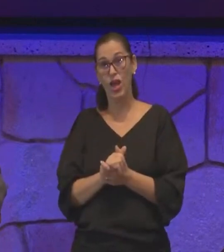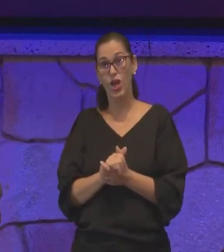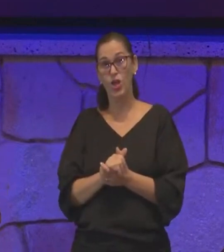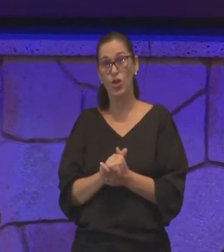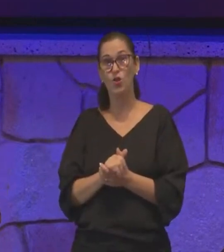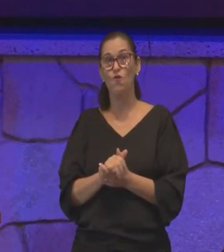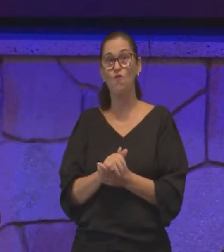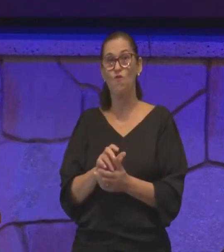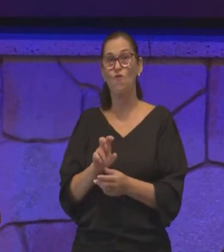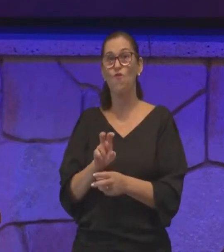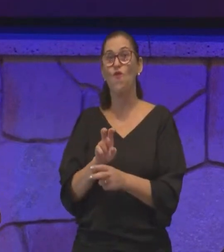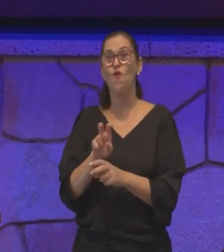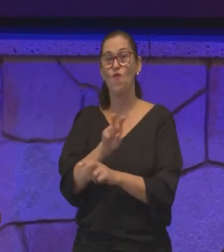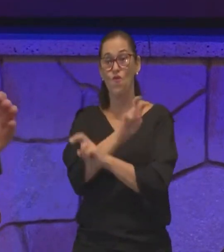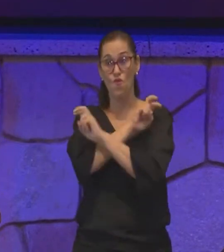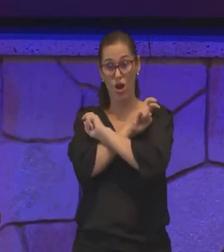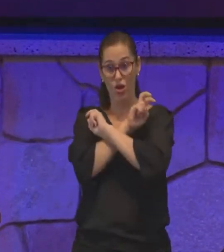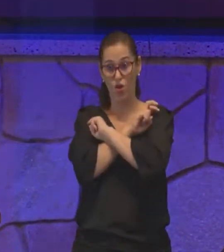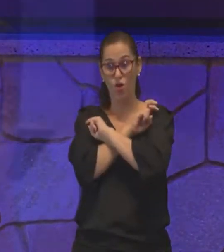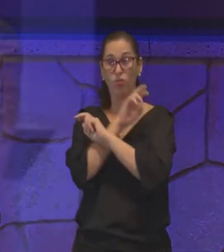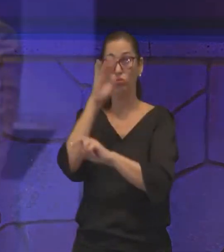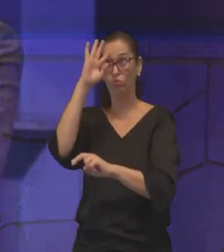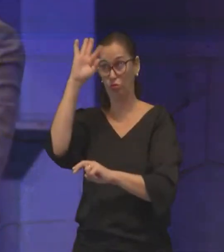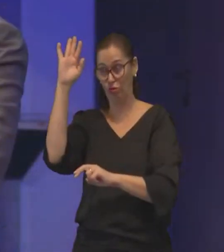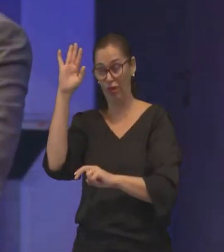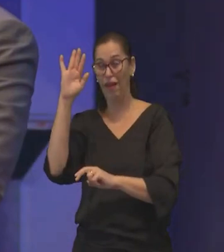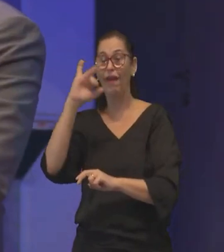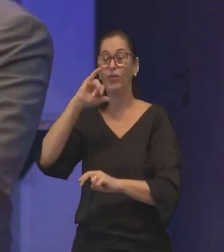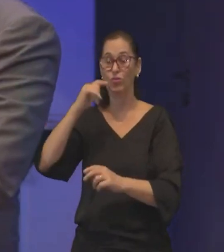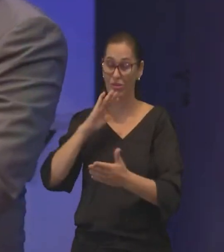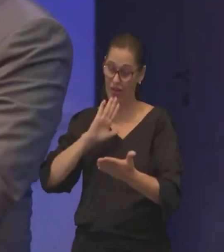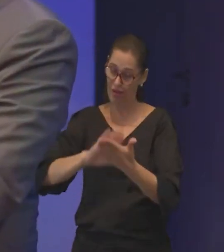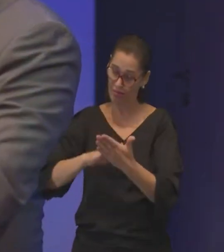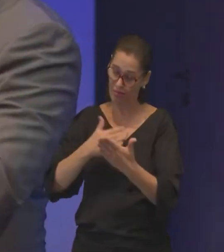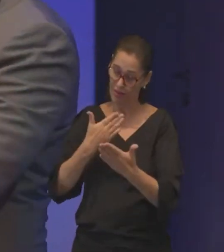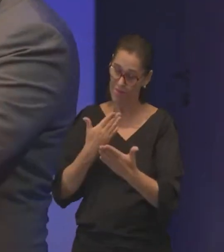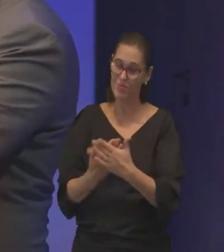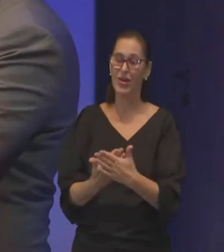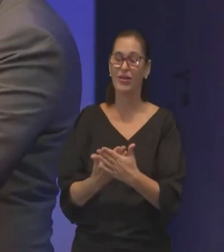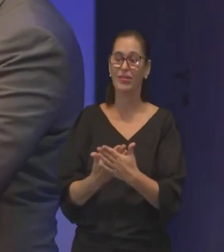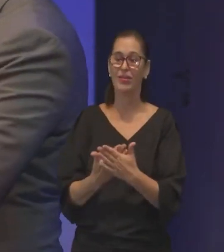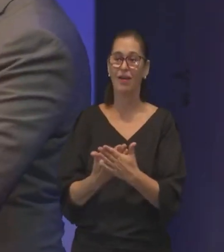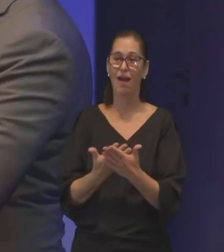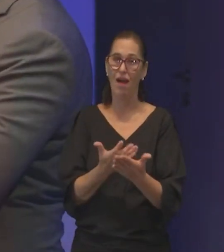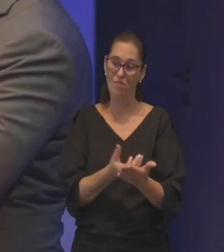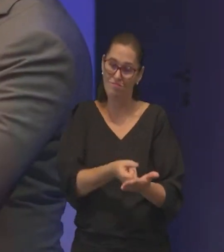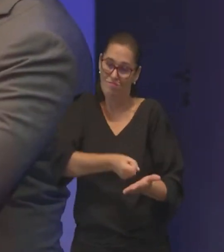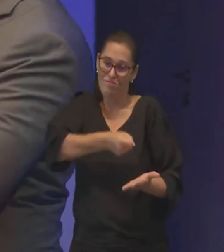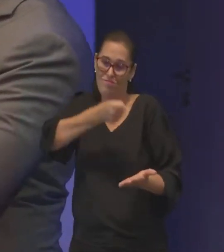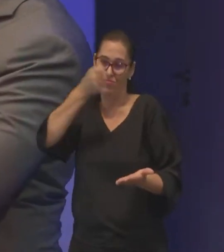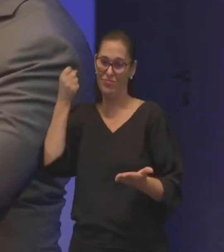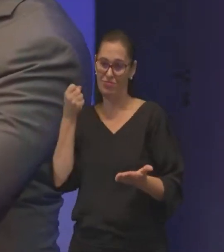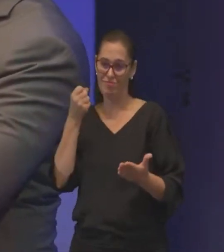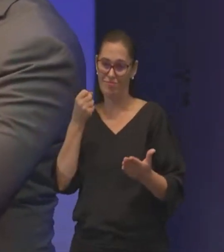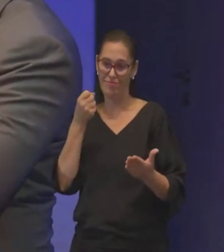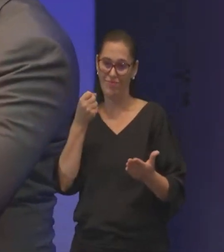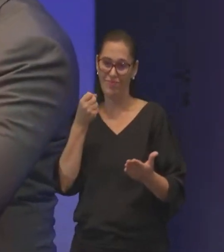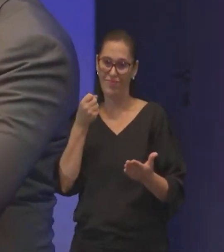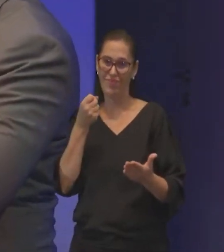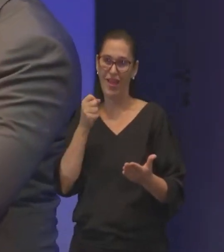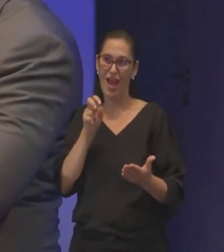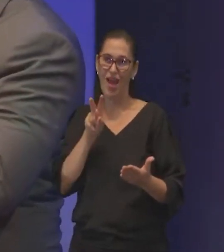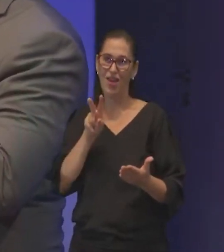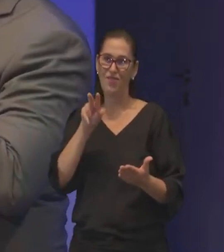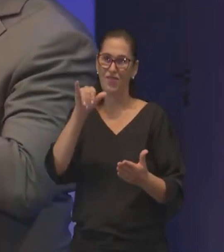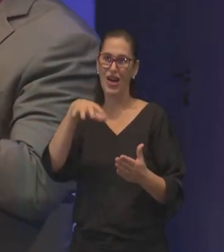sonho, e ele decifra o sonho de Faraó, e ele é retirado do buraco e vai para o